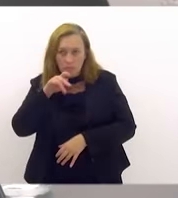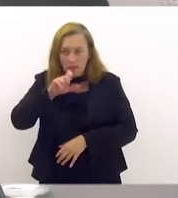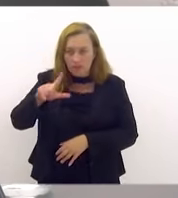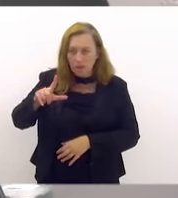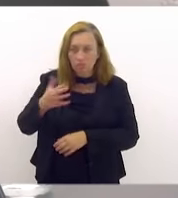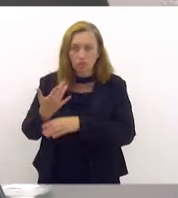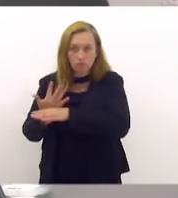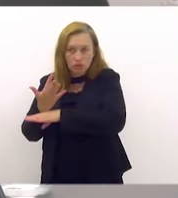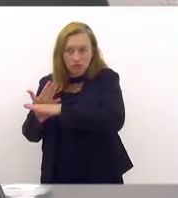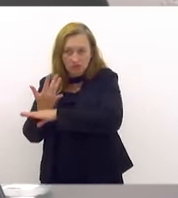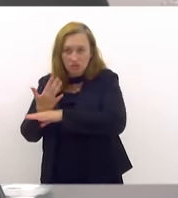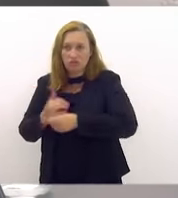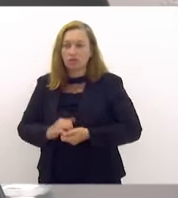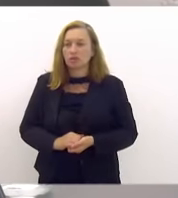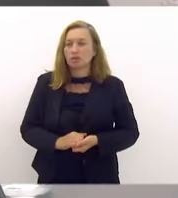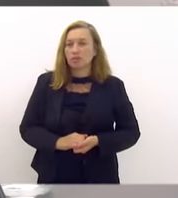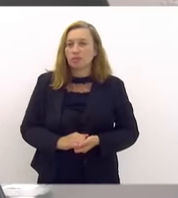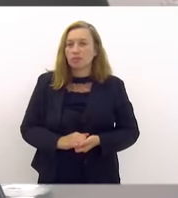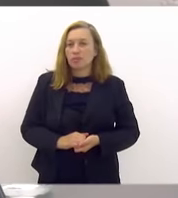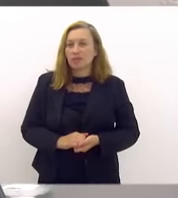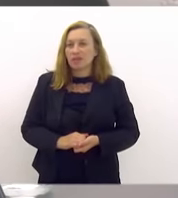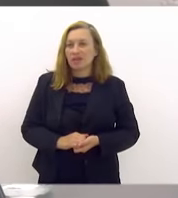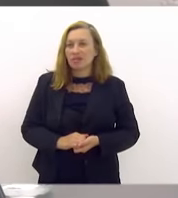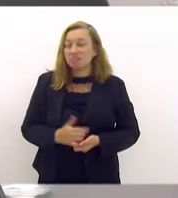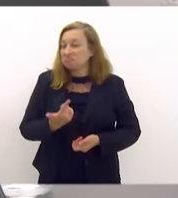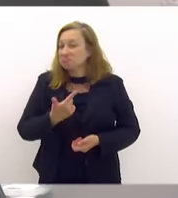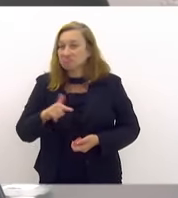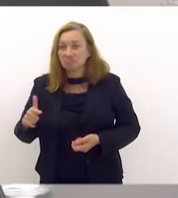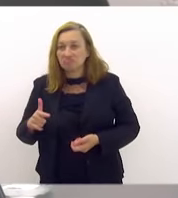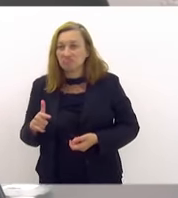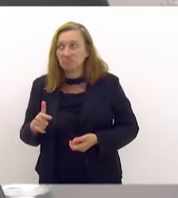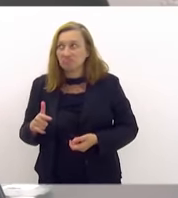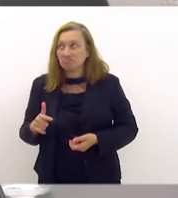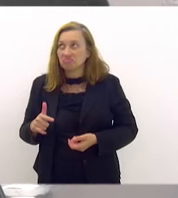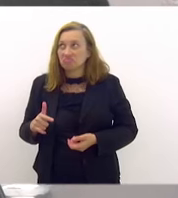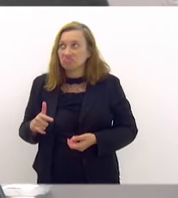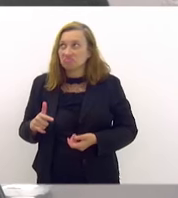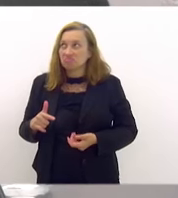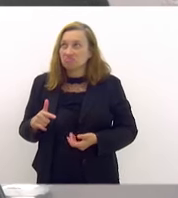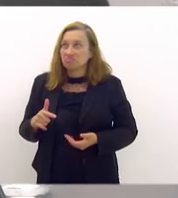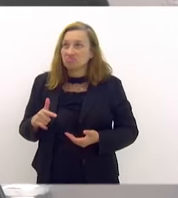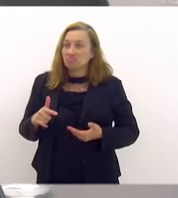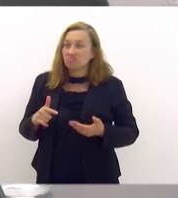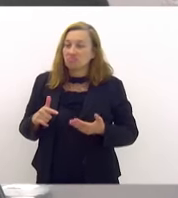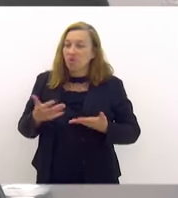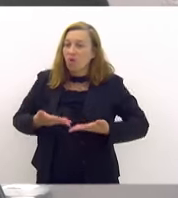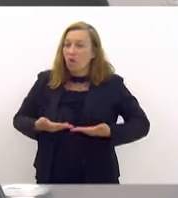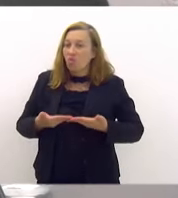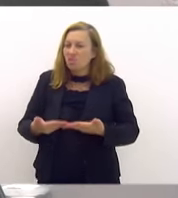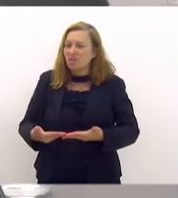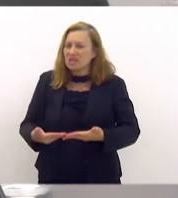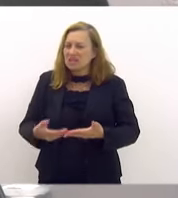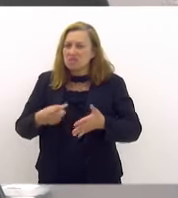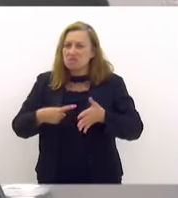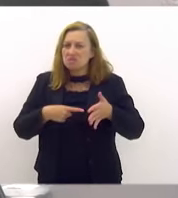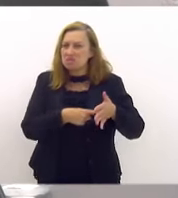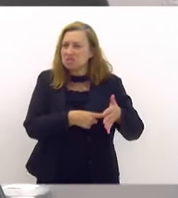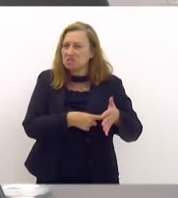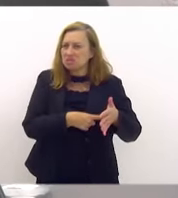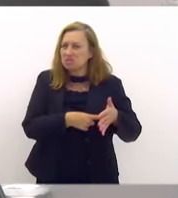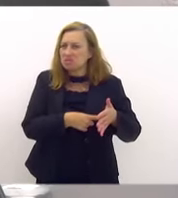de Caxias eu não tenho nenhum tipo de norte de de oferecer uma denúncia